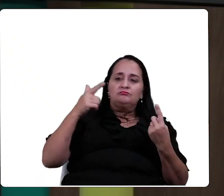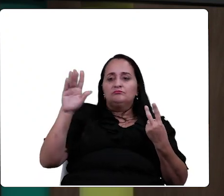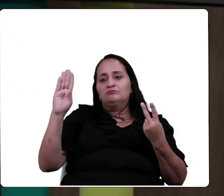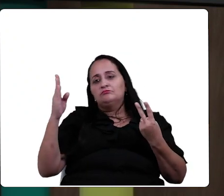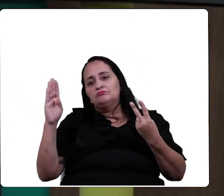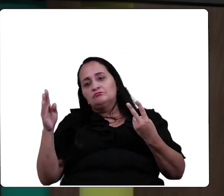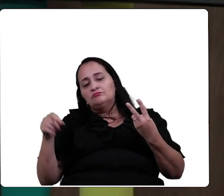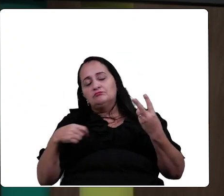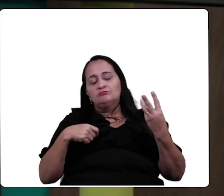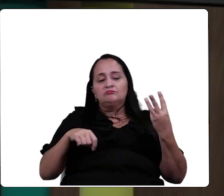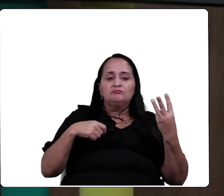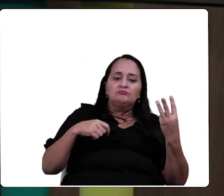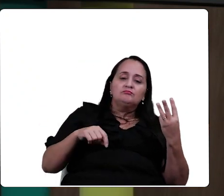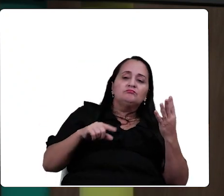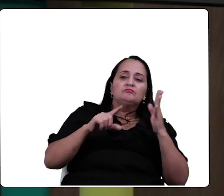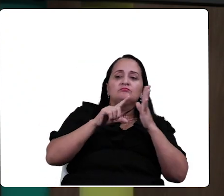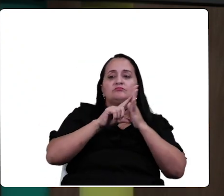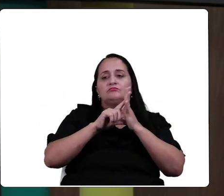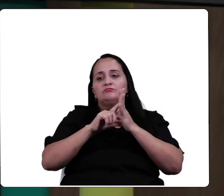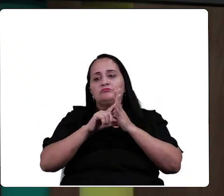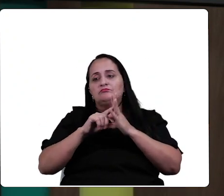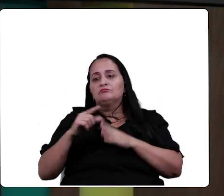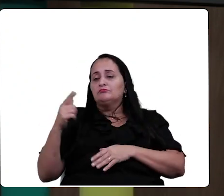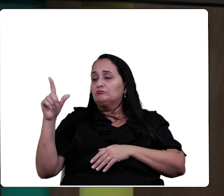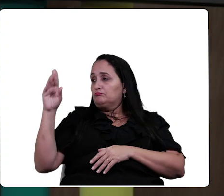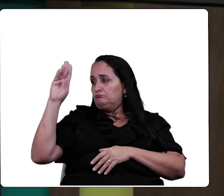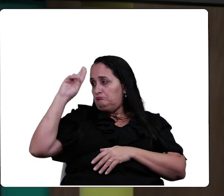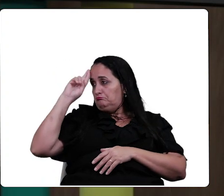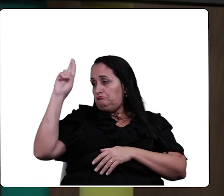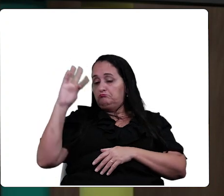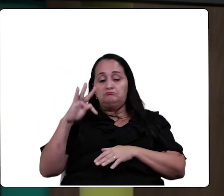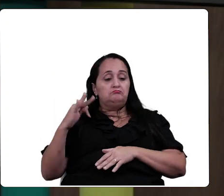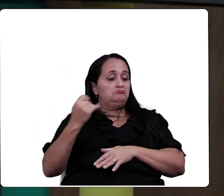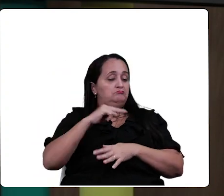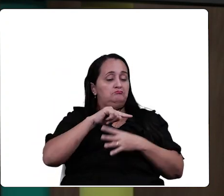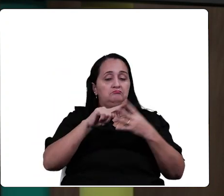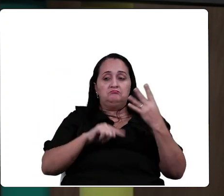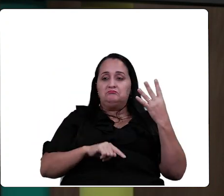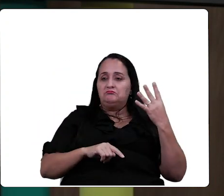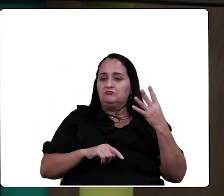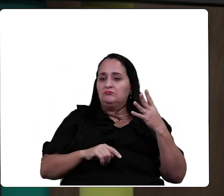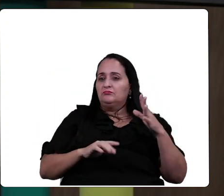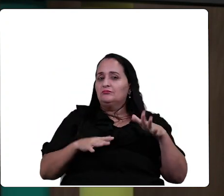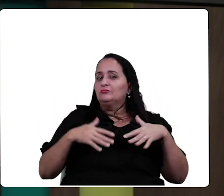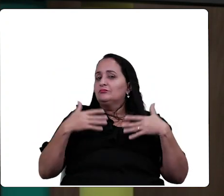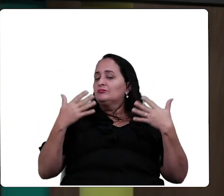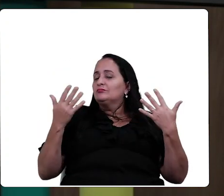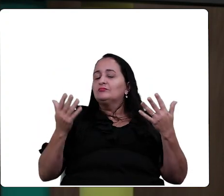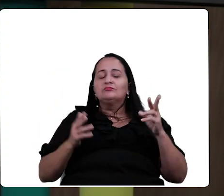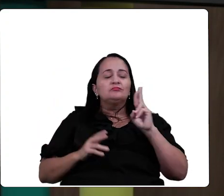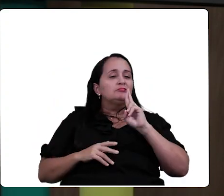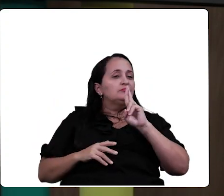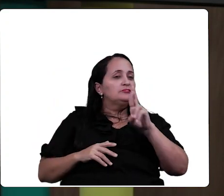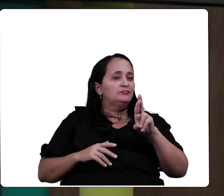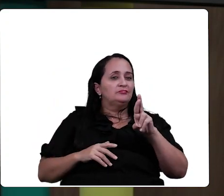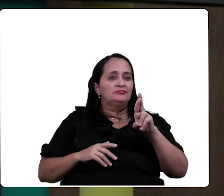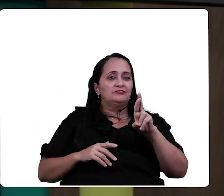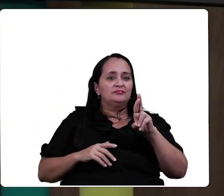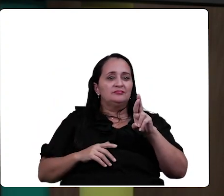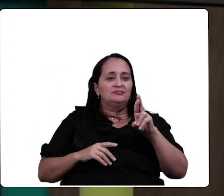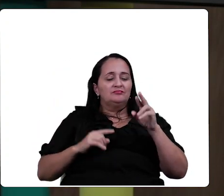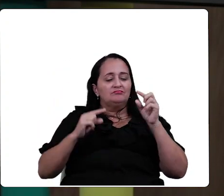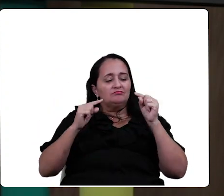biólogo, o outro músico, outro lojista e o outro patrão de todo mundo. Vamos ver qual resposta, qual